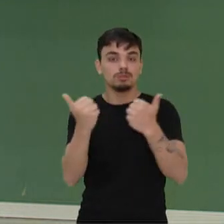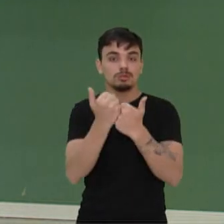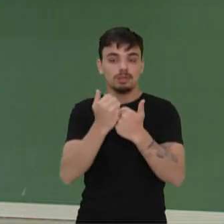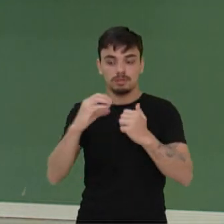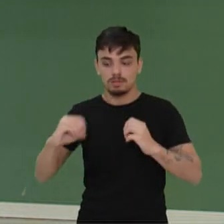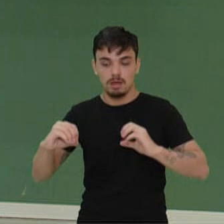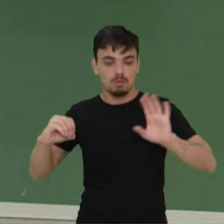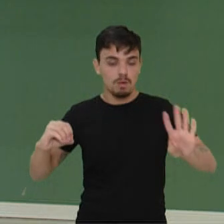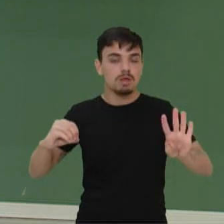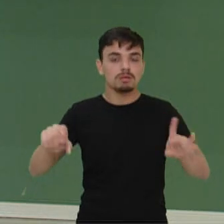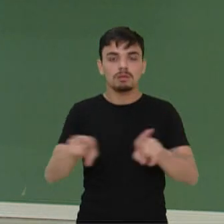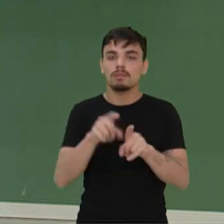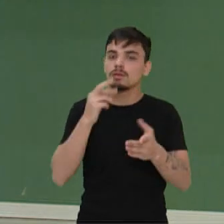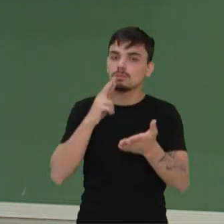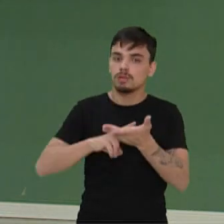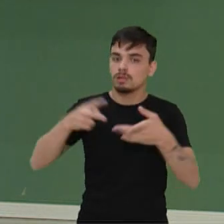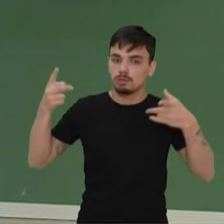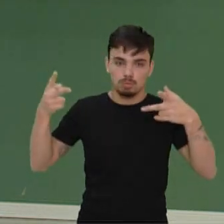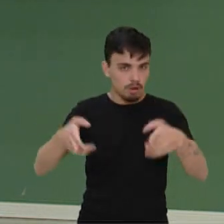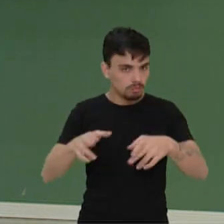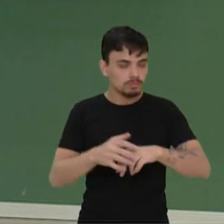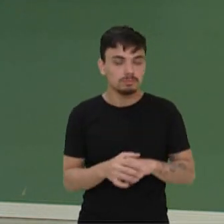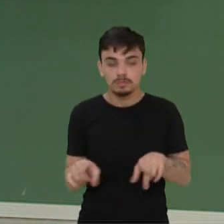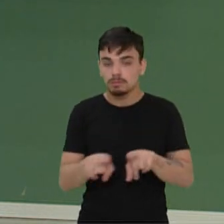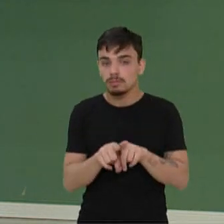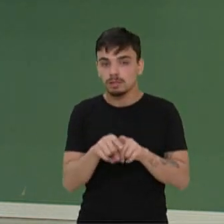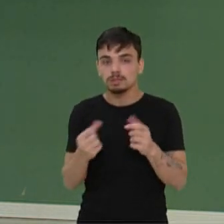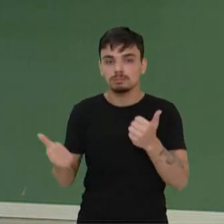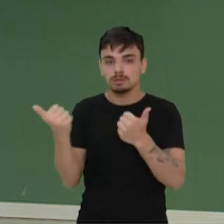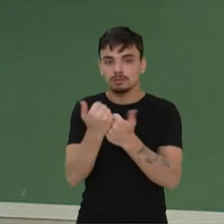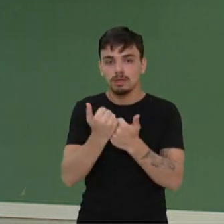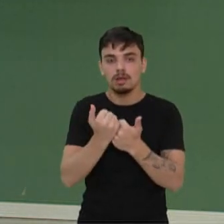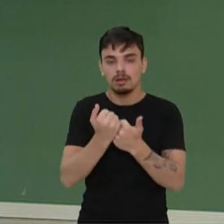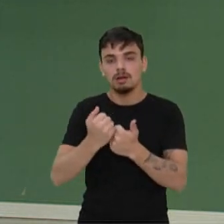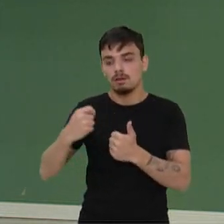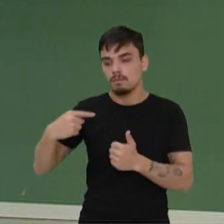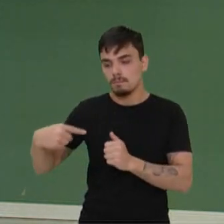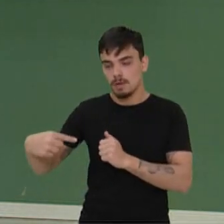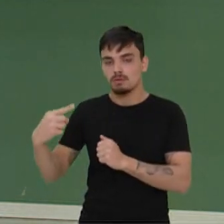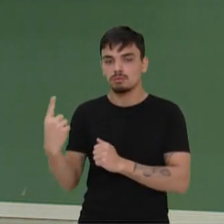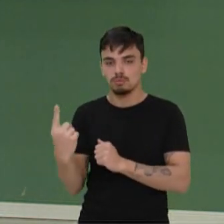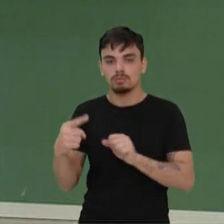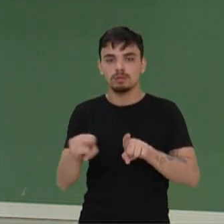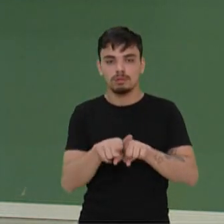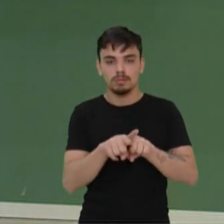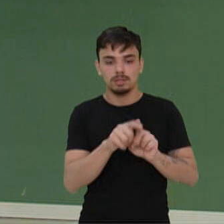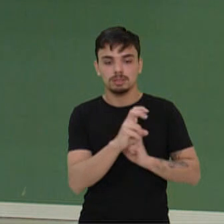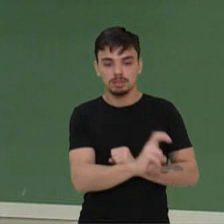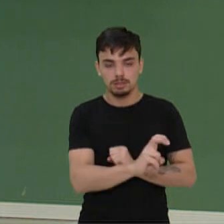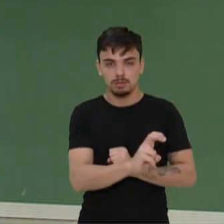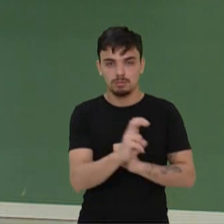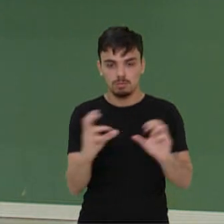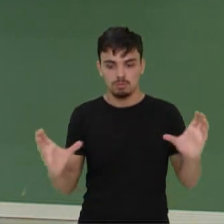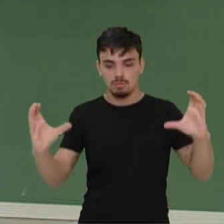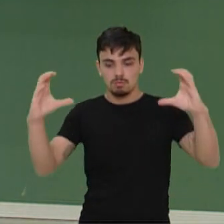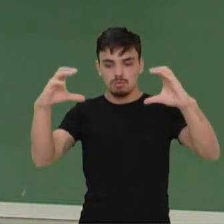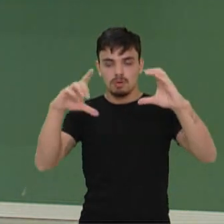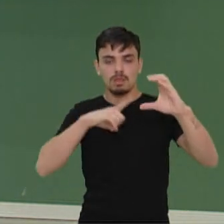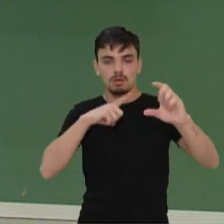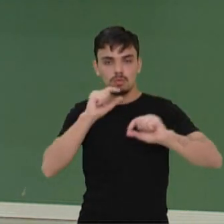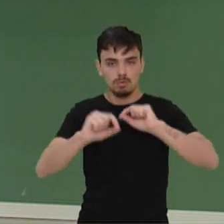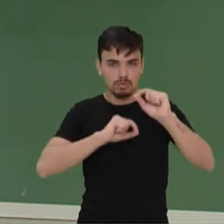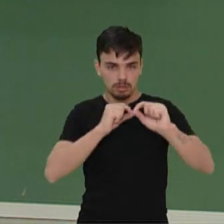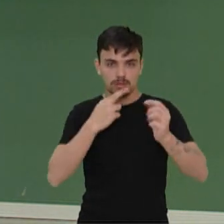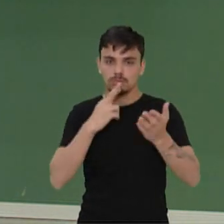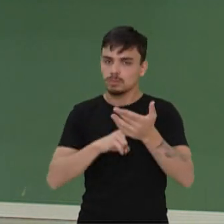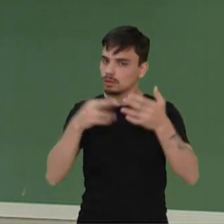o 4, o resultado é o mesmo. E se você substituir o menos 1 e o 5 lá na função, você vai perceber que também o resultado